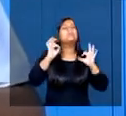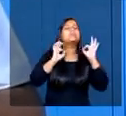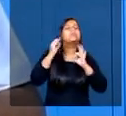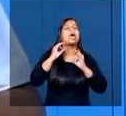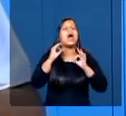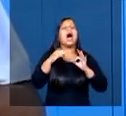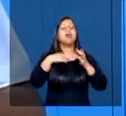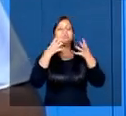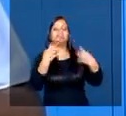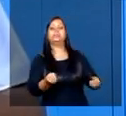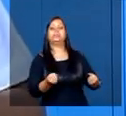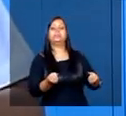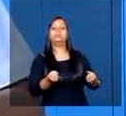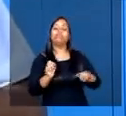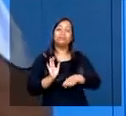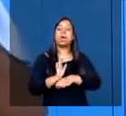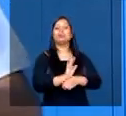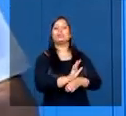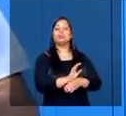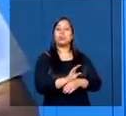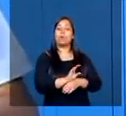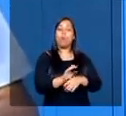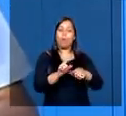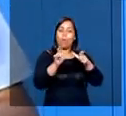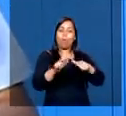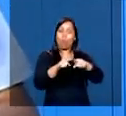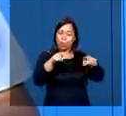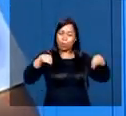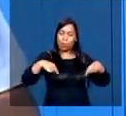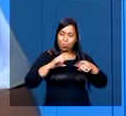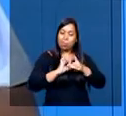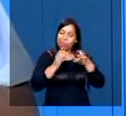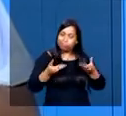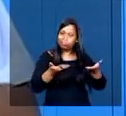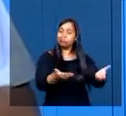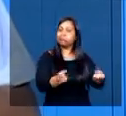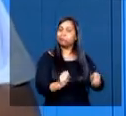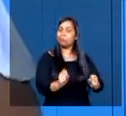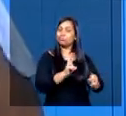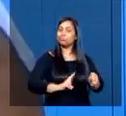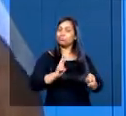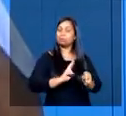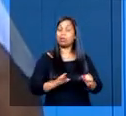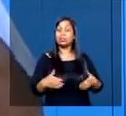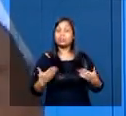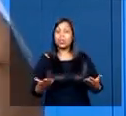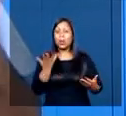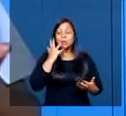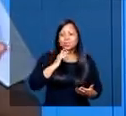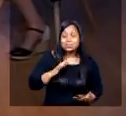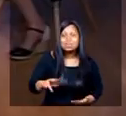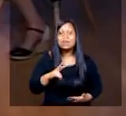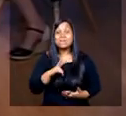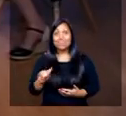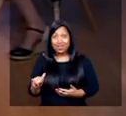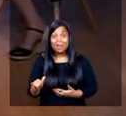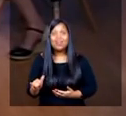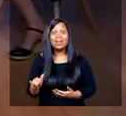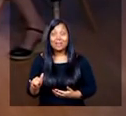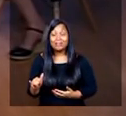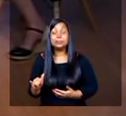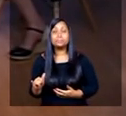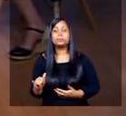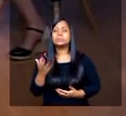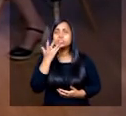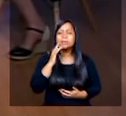ele comprou a ideia e bancou, deixando a gente usar aquele espaço do IANSP. Né? Então, essas crianças vão, né?